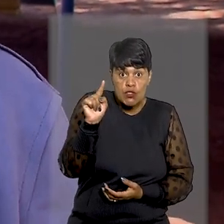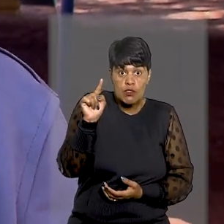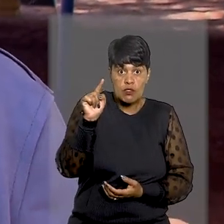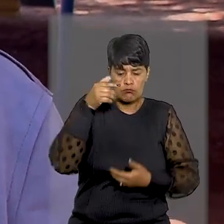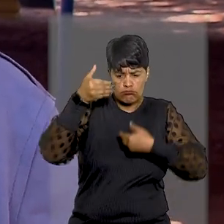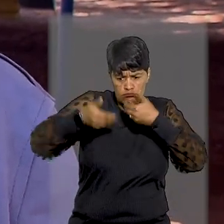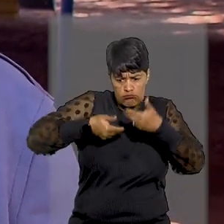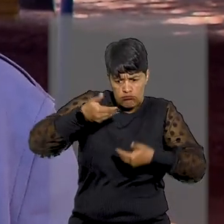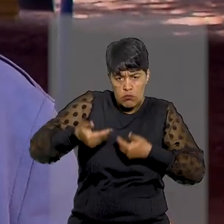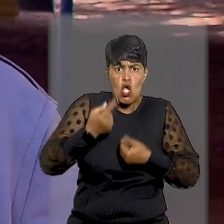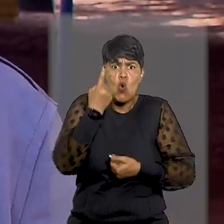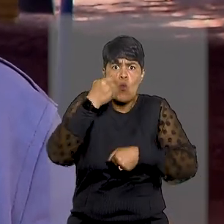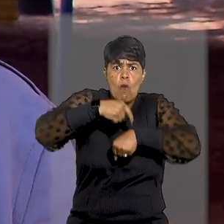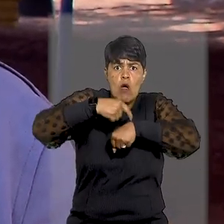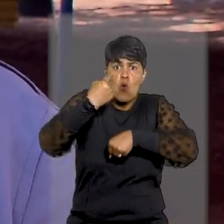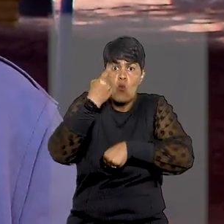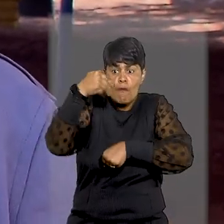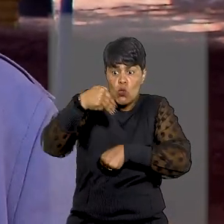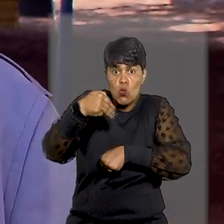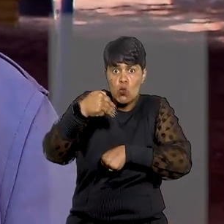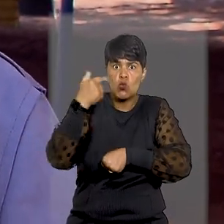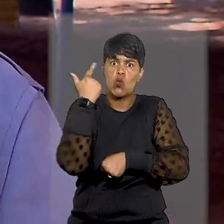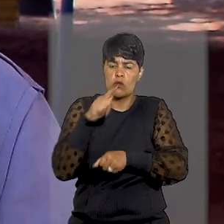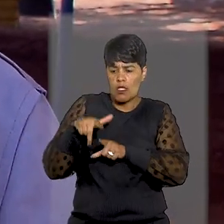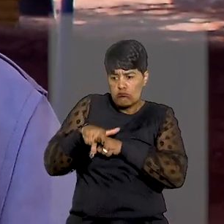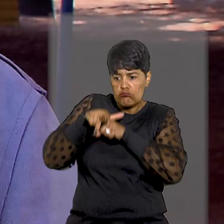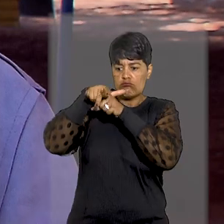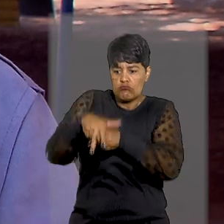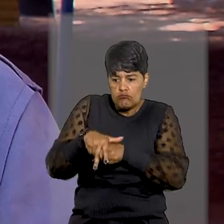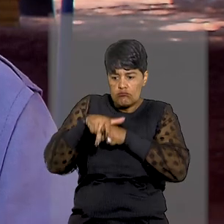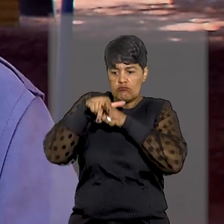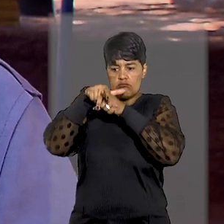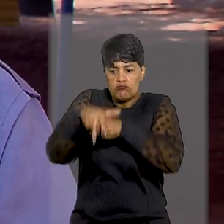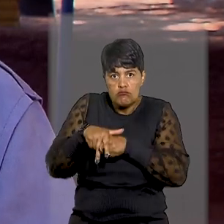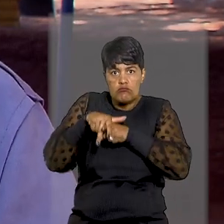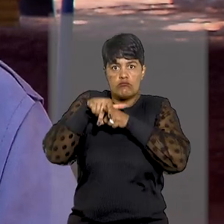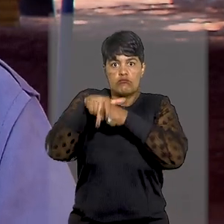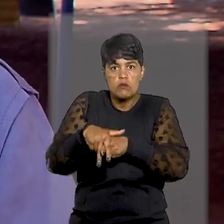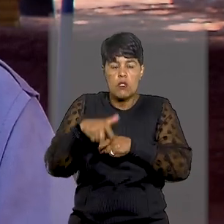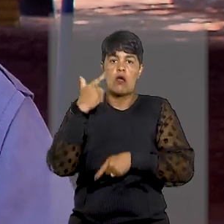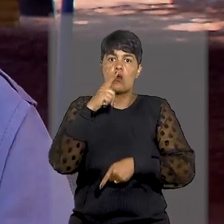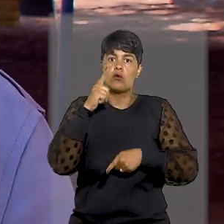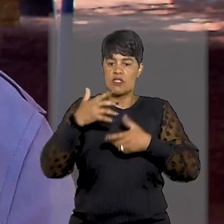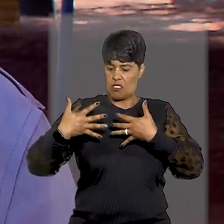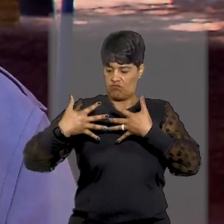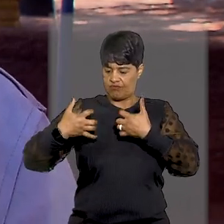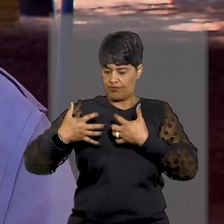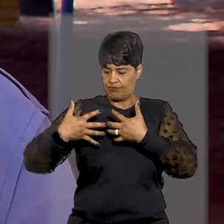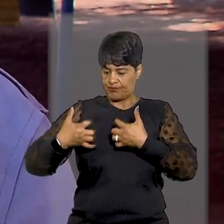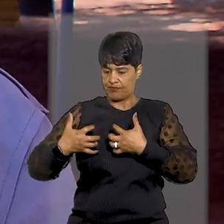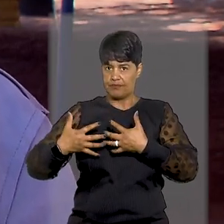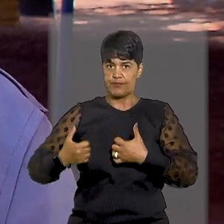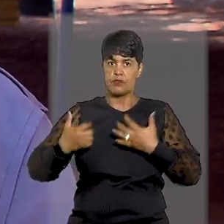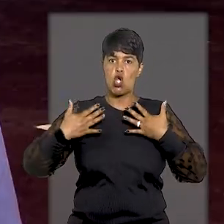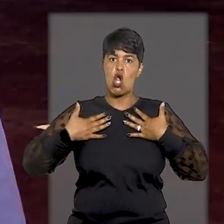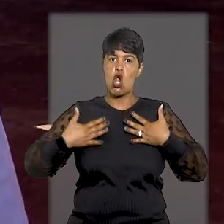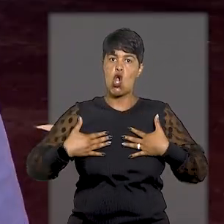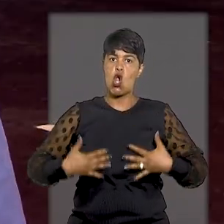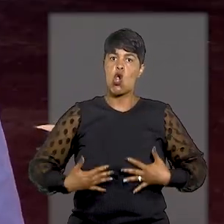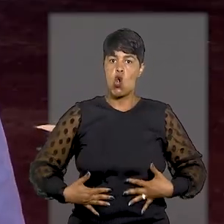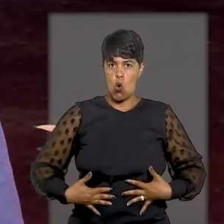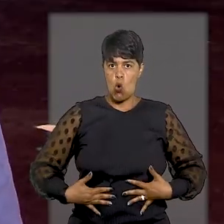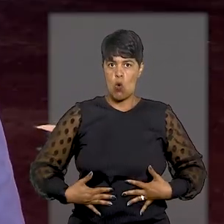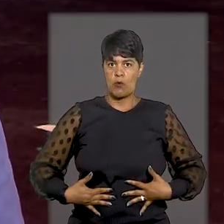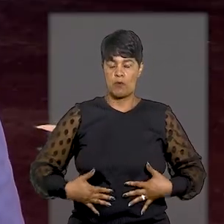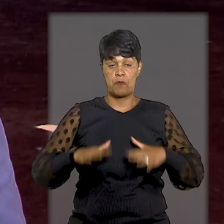minuto de passada de cavalo você consegue mais de 1.200 ajustes tônicos no corpo de um praticante se